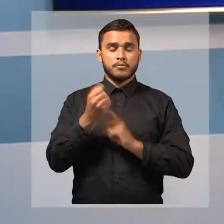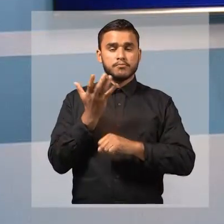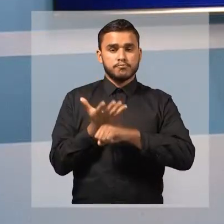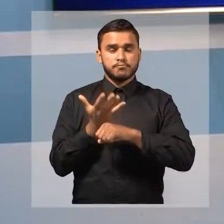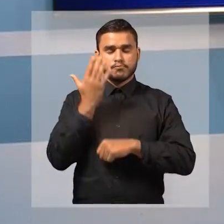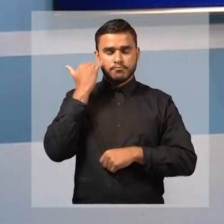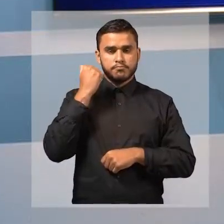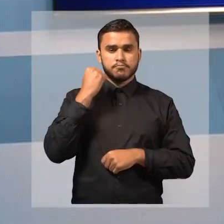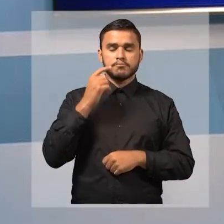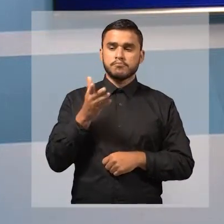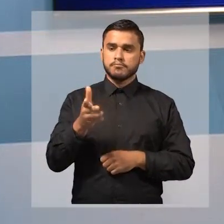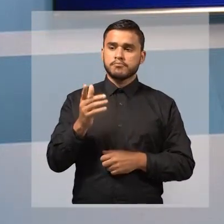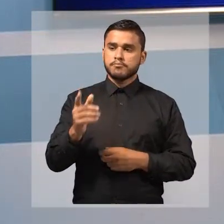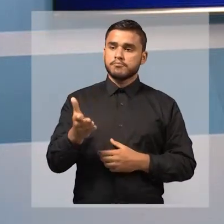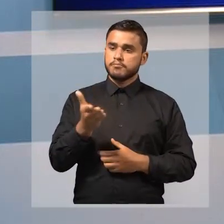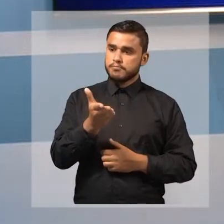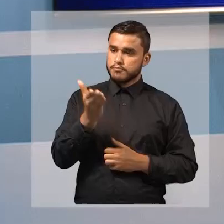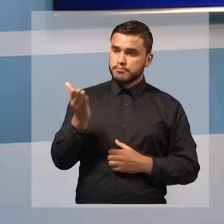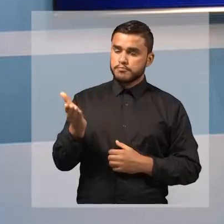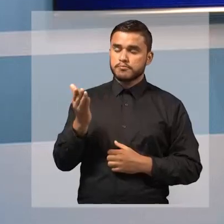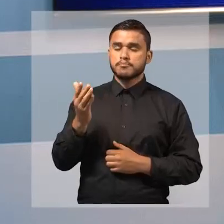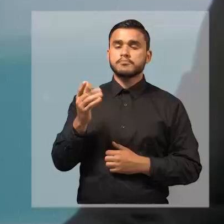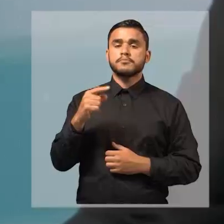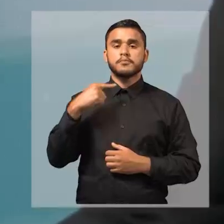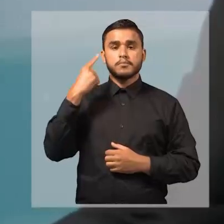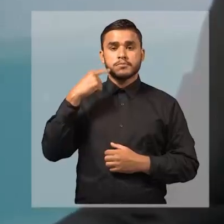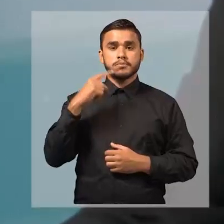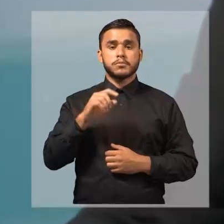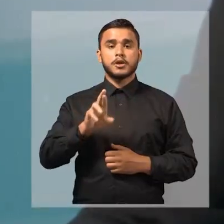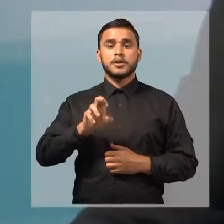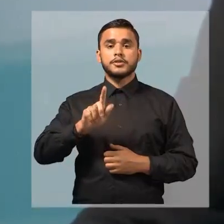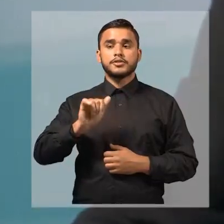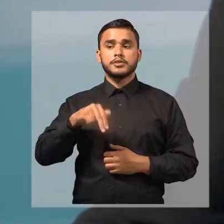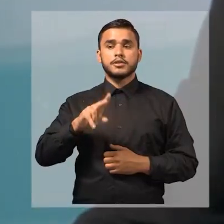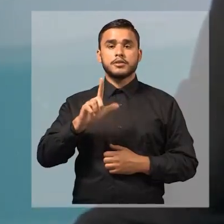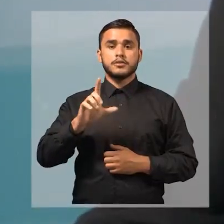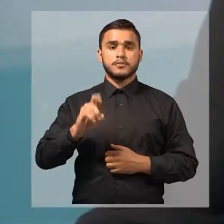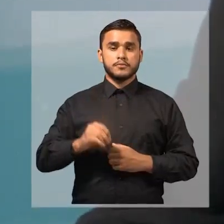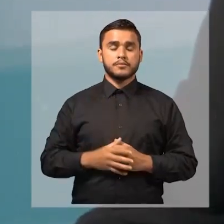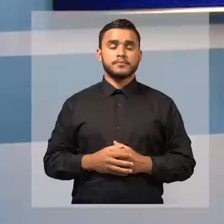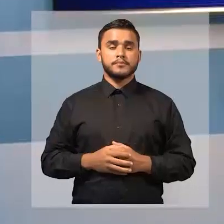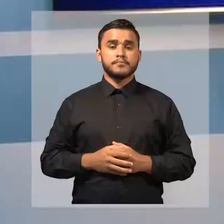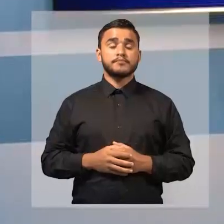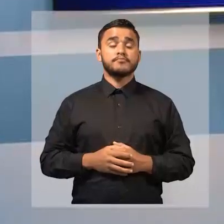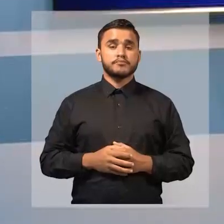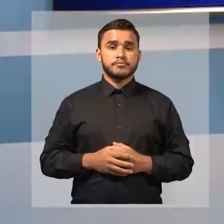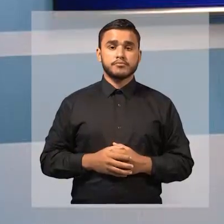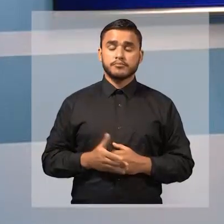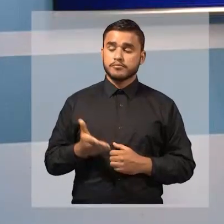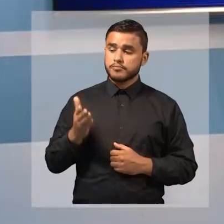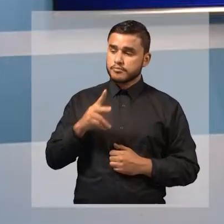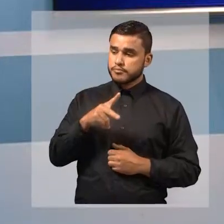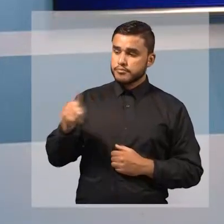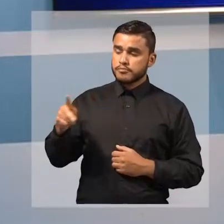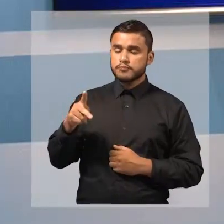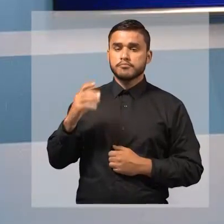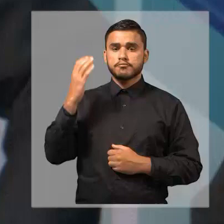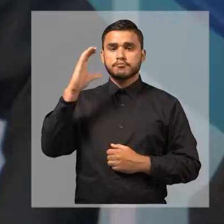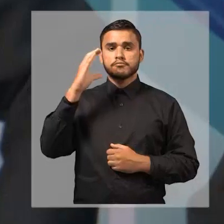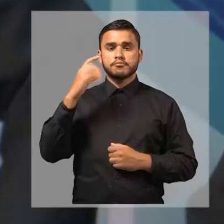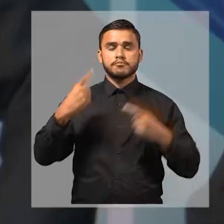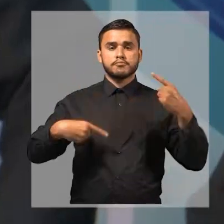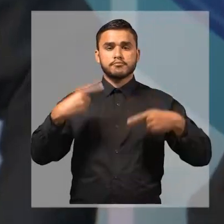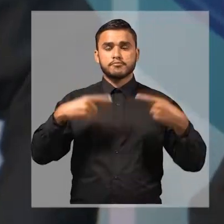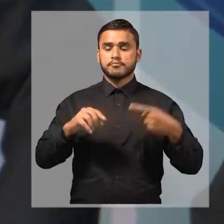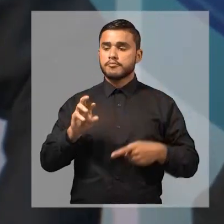da Academia Cearense de Literatura e Jornalismo, o professor Reginaldo Vasconcelos, e o também professor, cientista político,